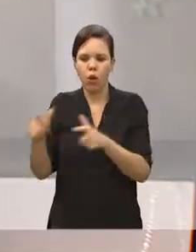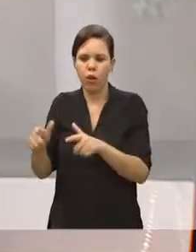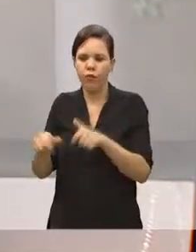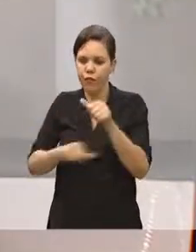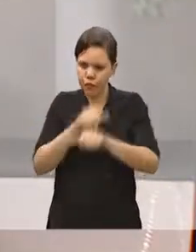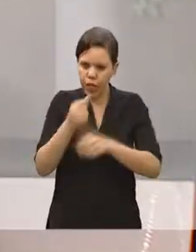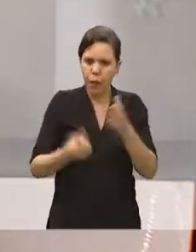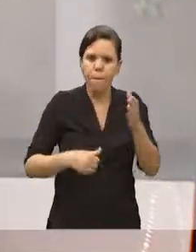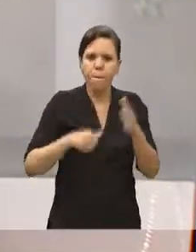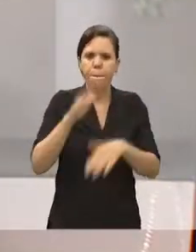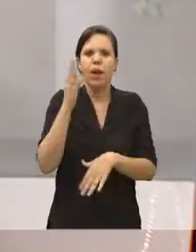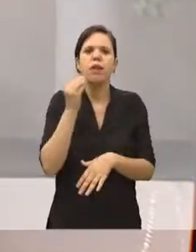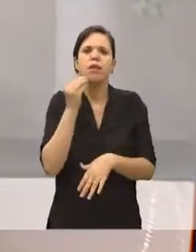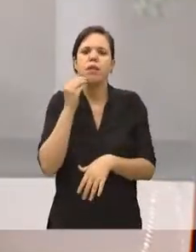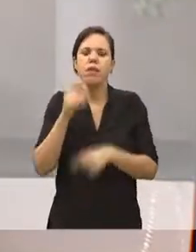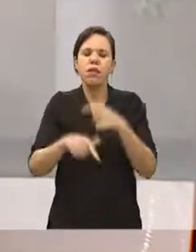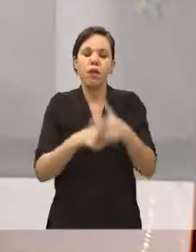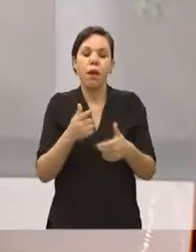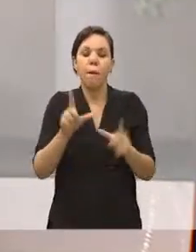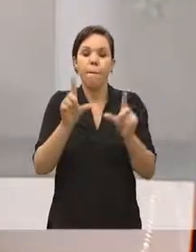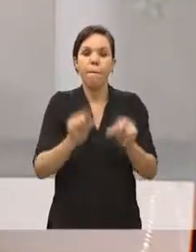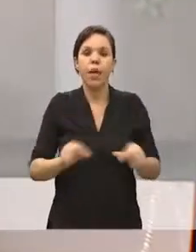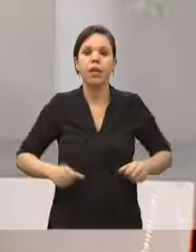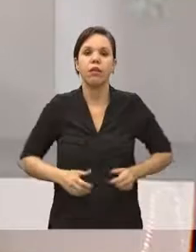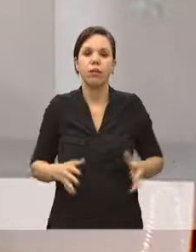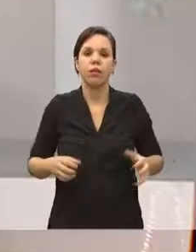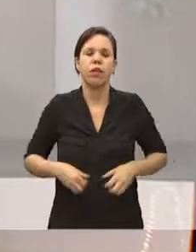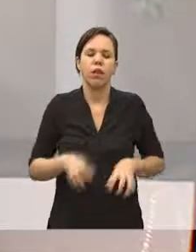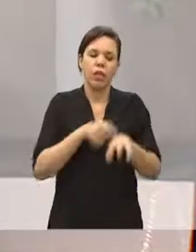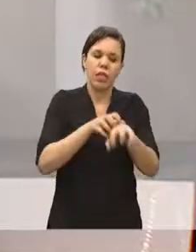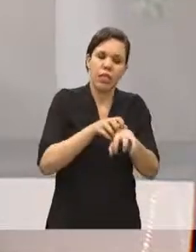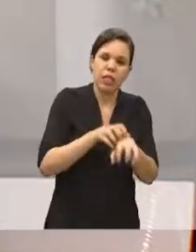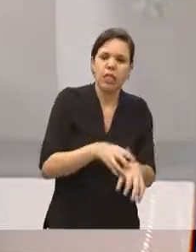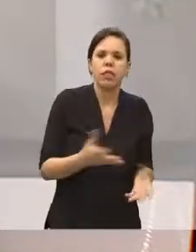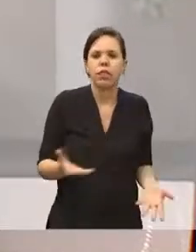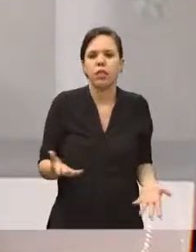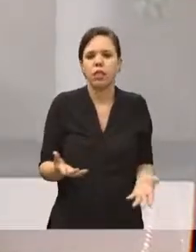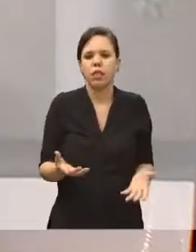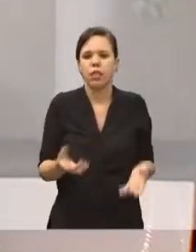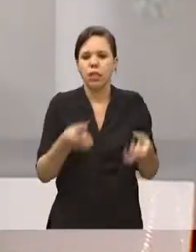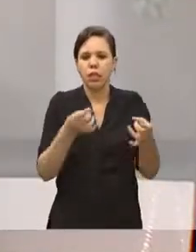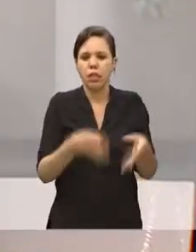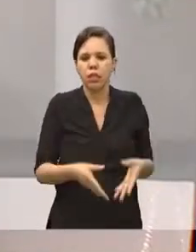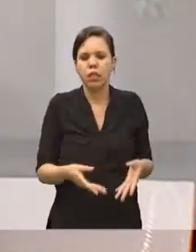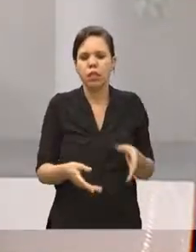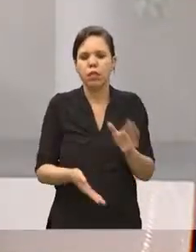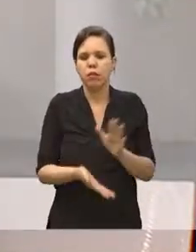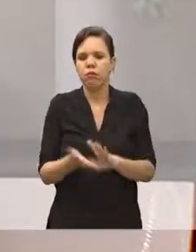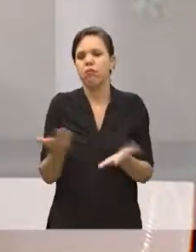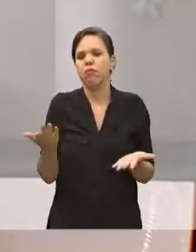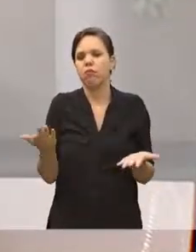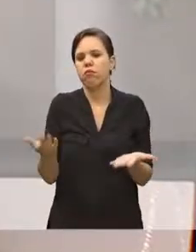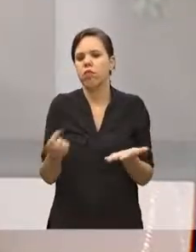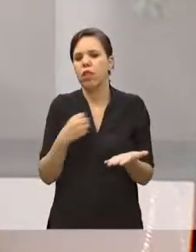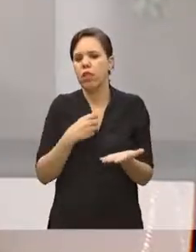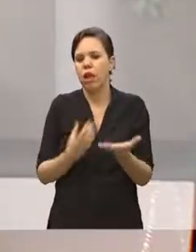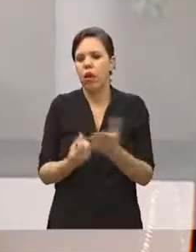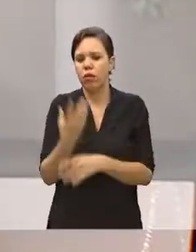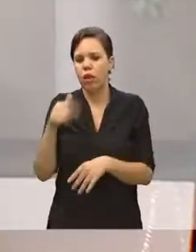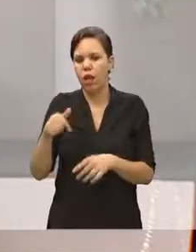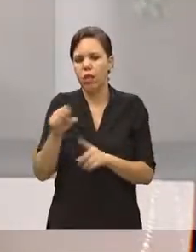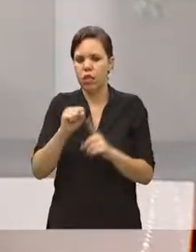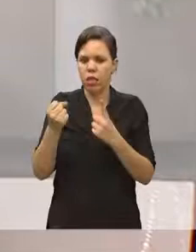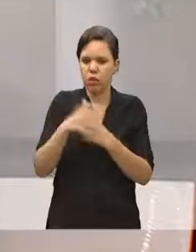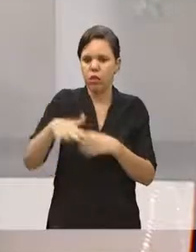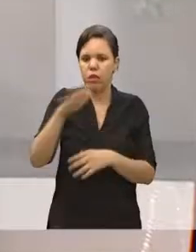gerando menos gastos de transportes e de resíduos que a gente emite na sociedade. Então, prezando as